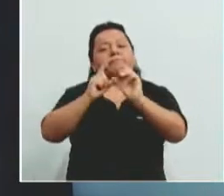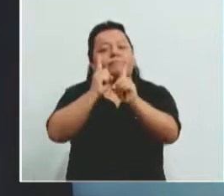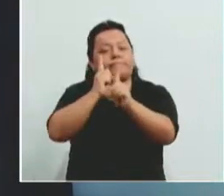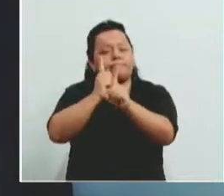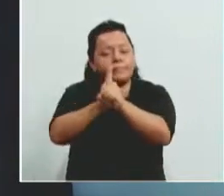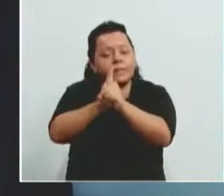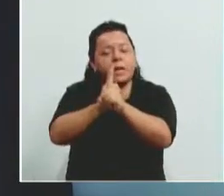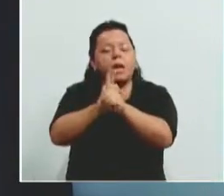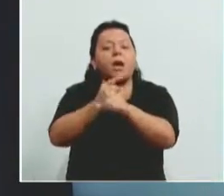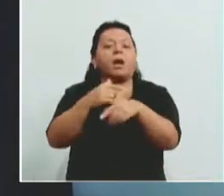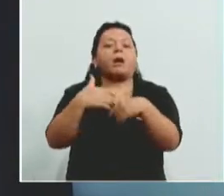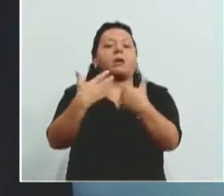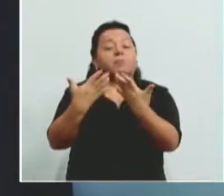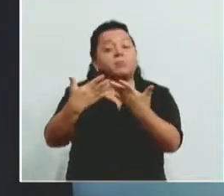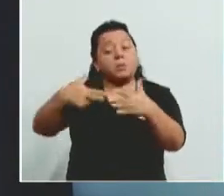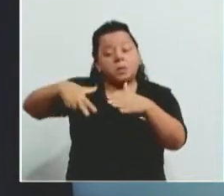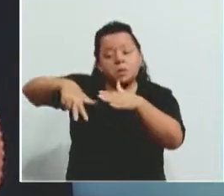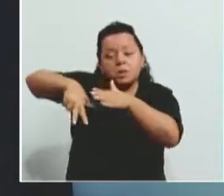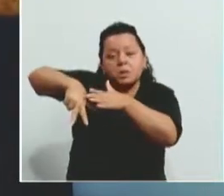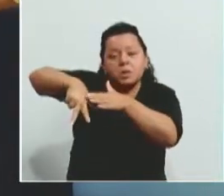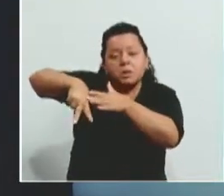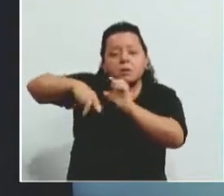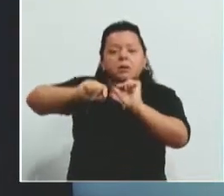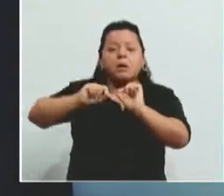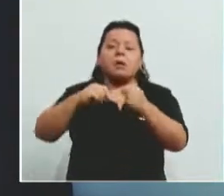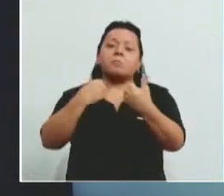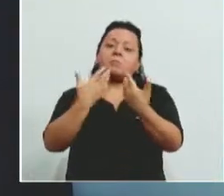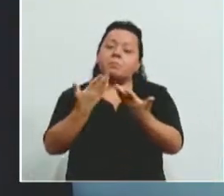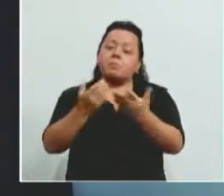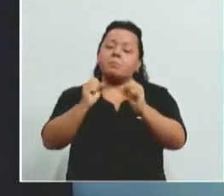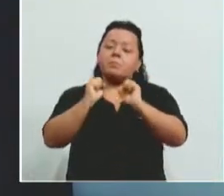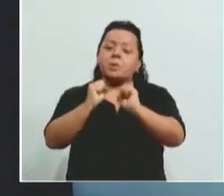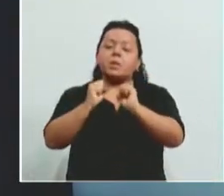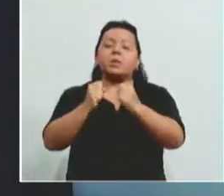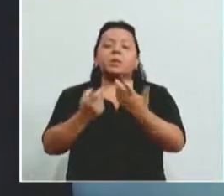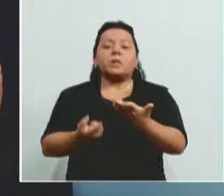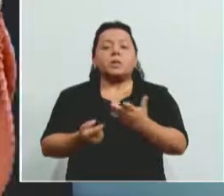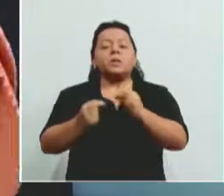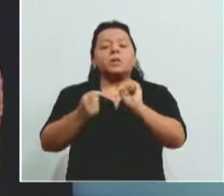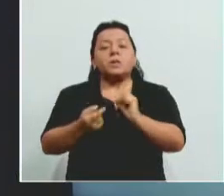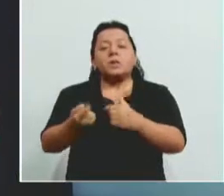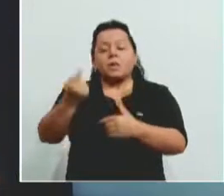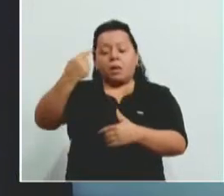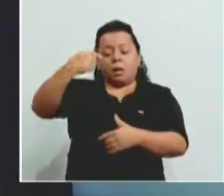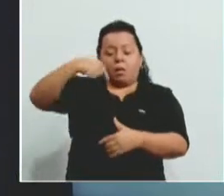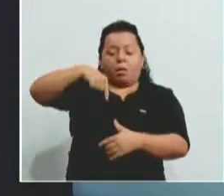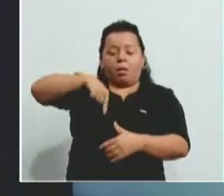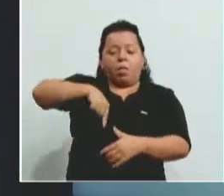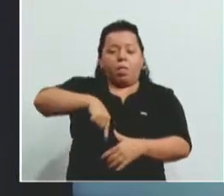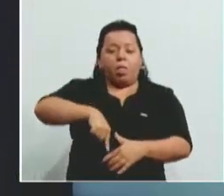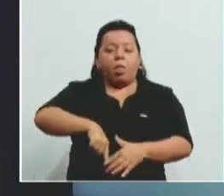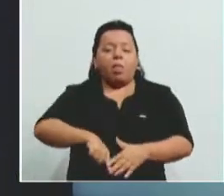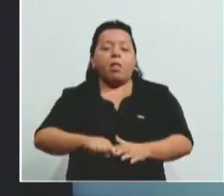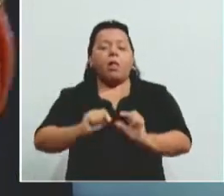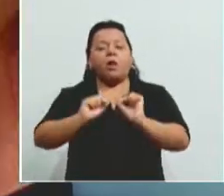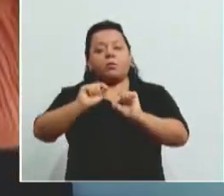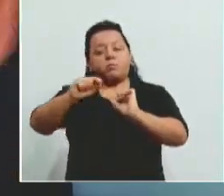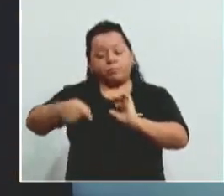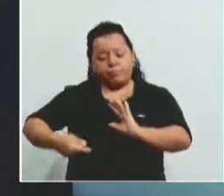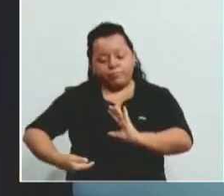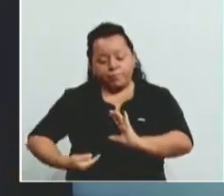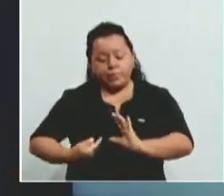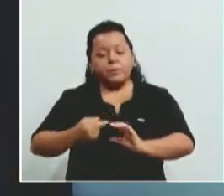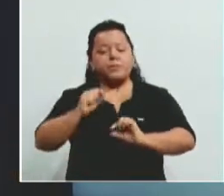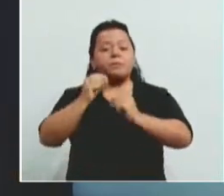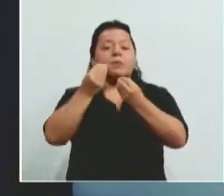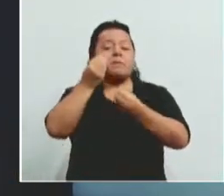pode precisar de uma laparoscopia. Então a gente faz aquela cirurgia por vídeo para dissecar os focos de endometriose,